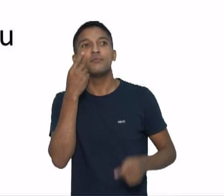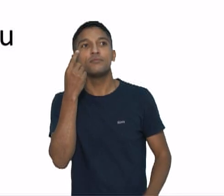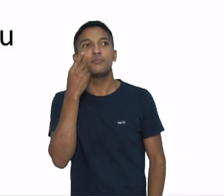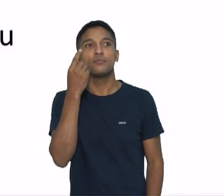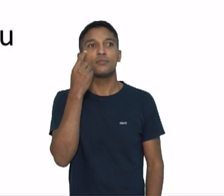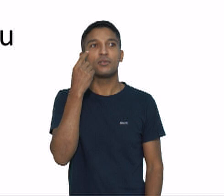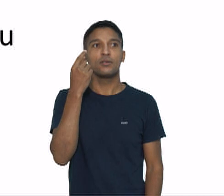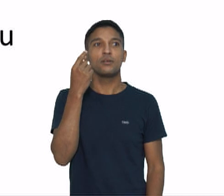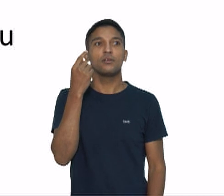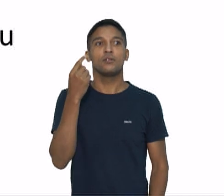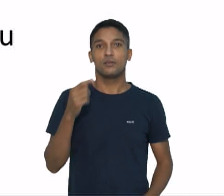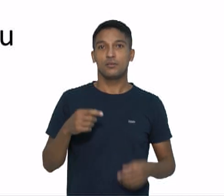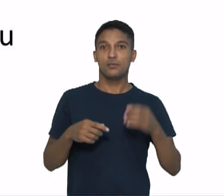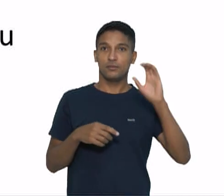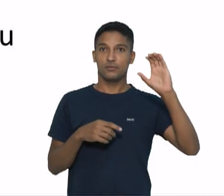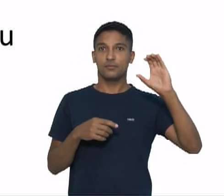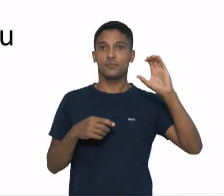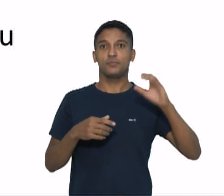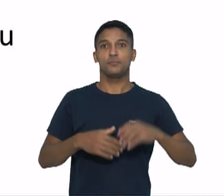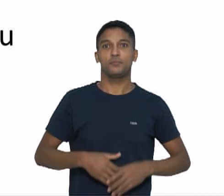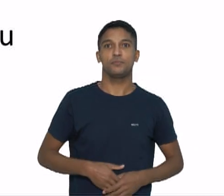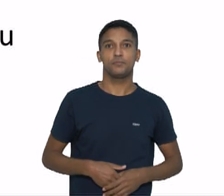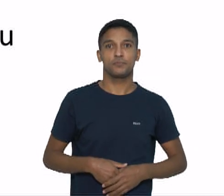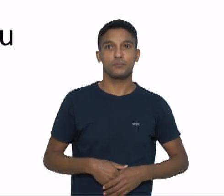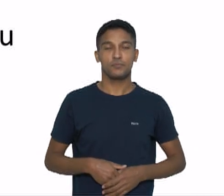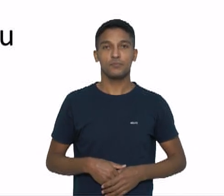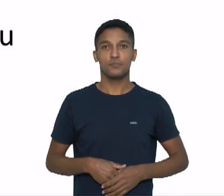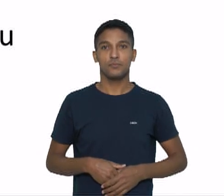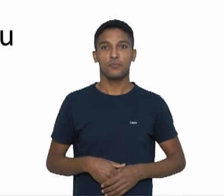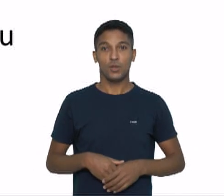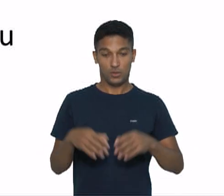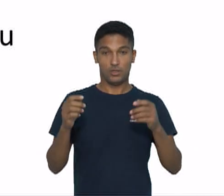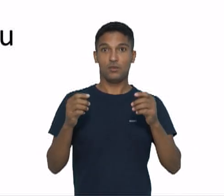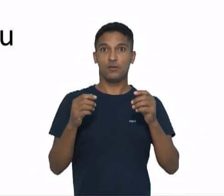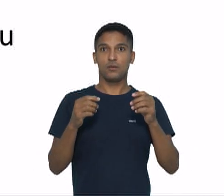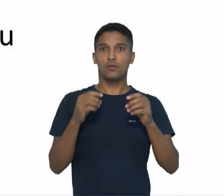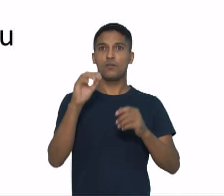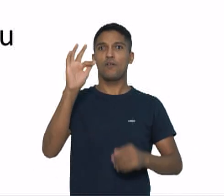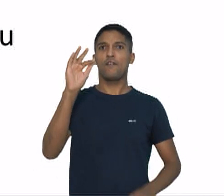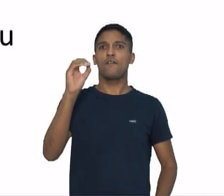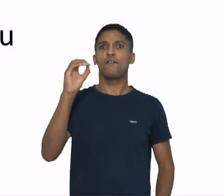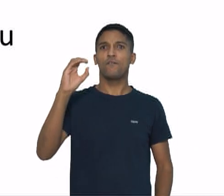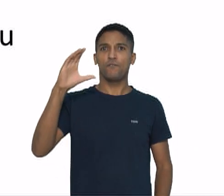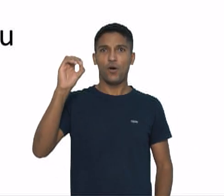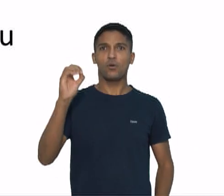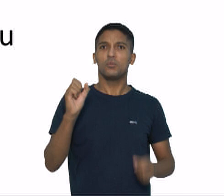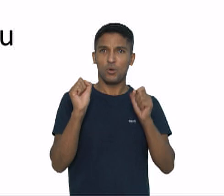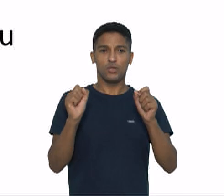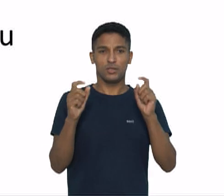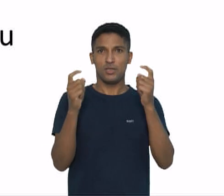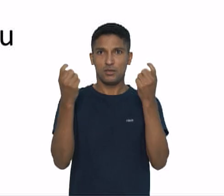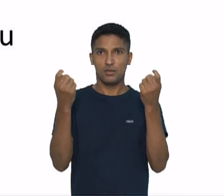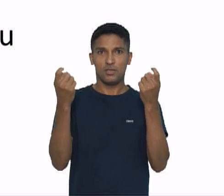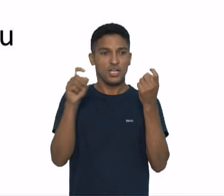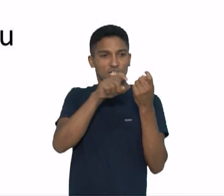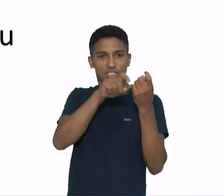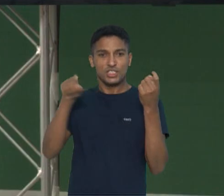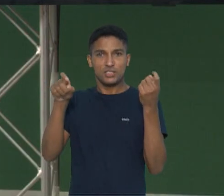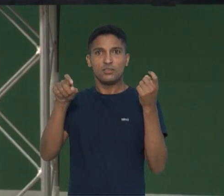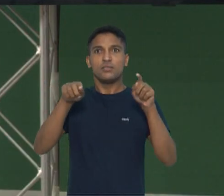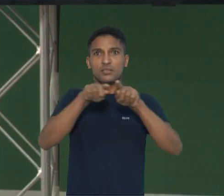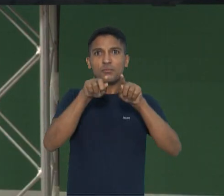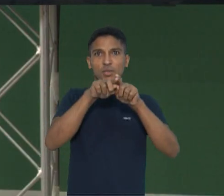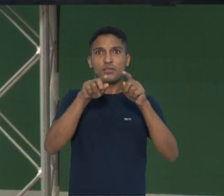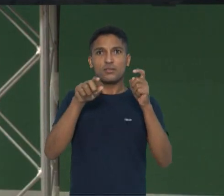Os seus focos podem estar sobre o eixo X ou sobre o eixo Y. Sim, podem estar também sobre o eixo